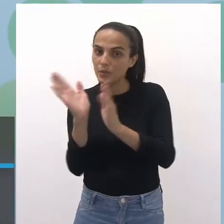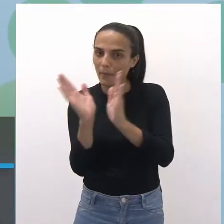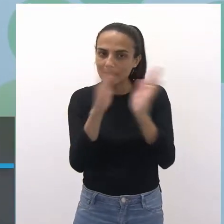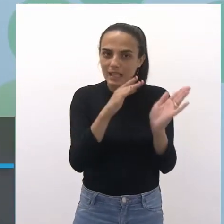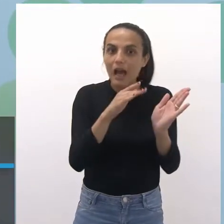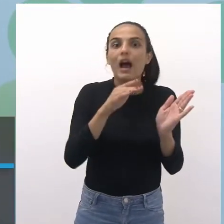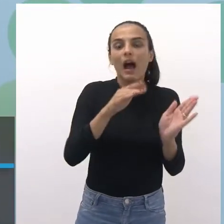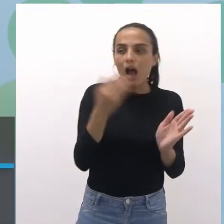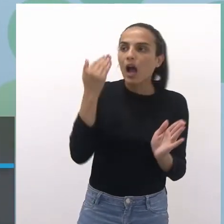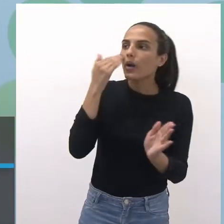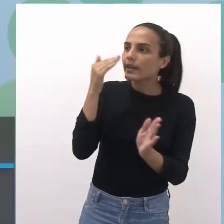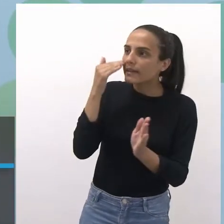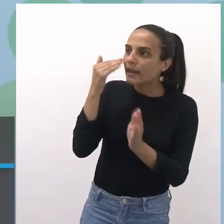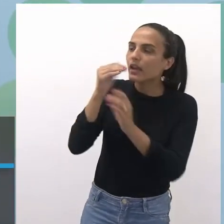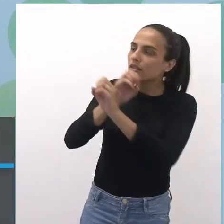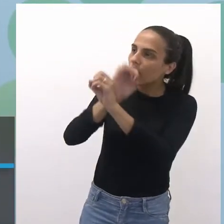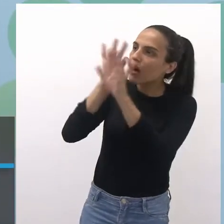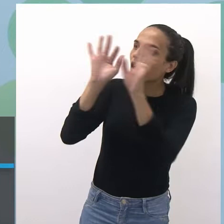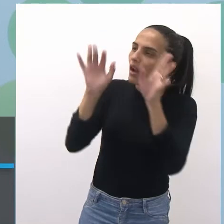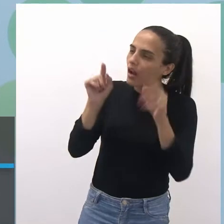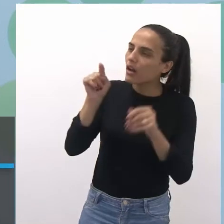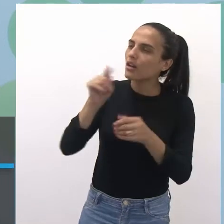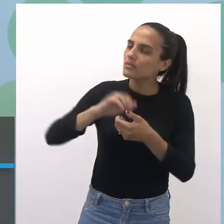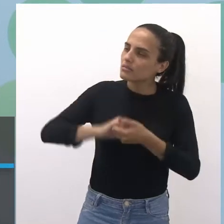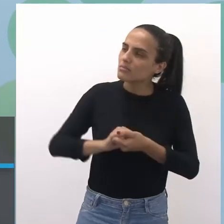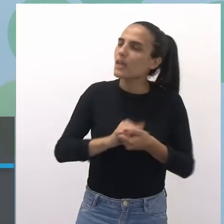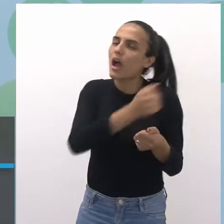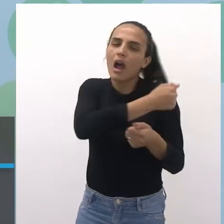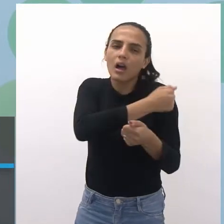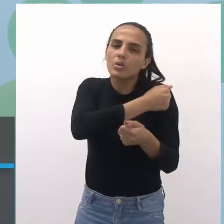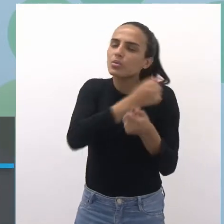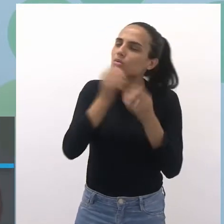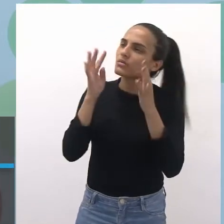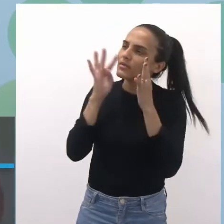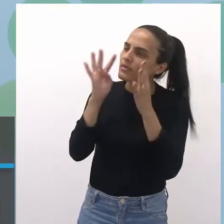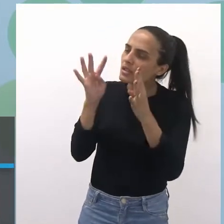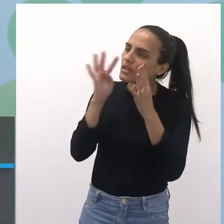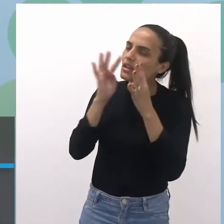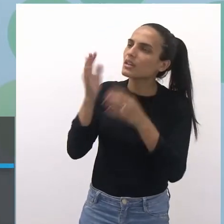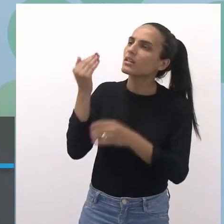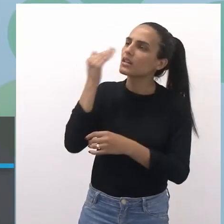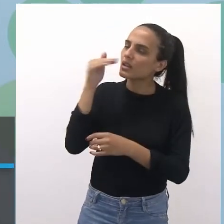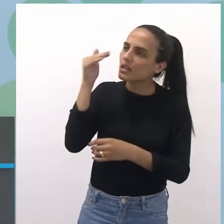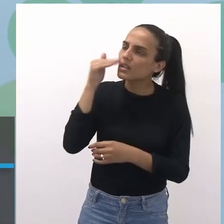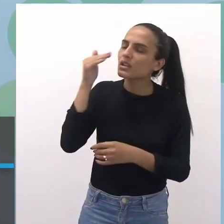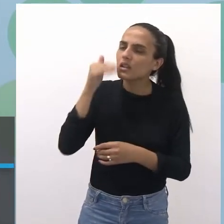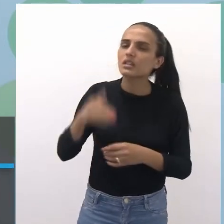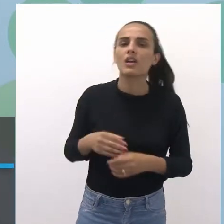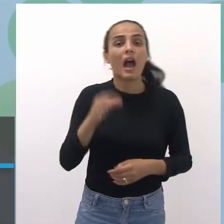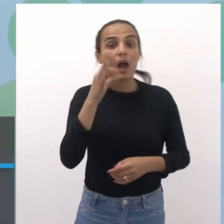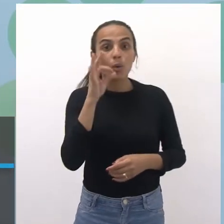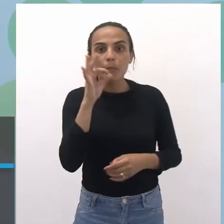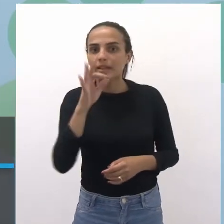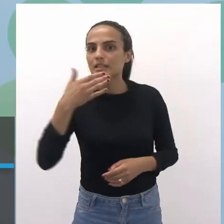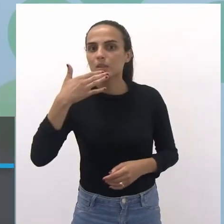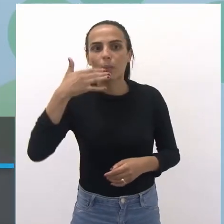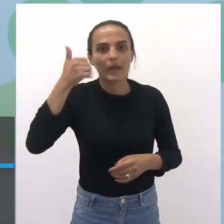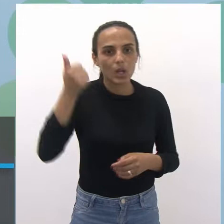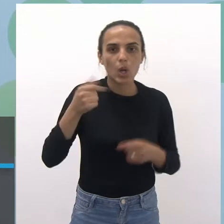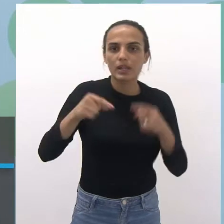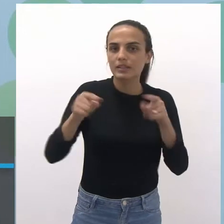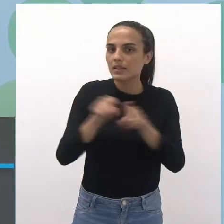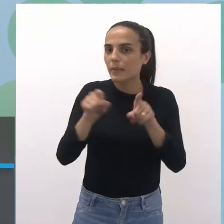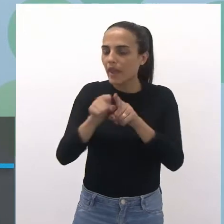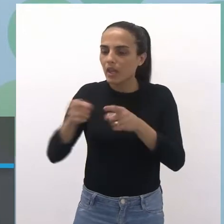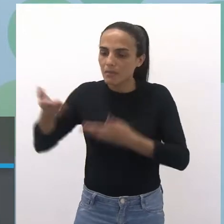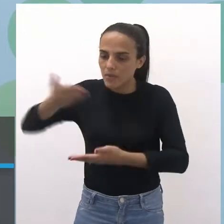histórico. Podemos possibilitar aos nossos estudantes um melhor debate, uma melhor argumentação sobre essa